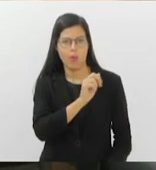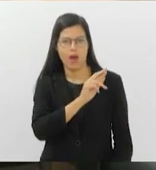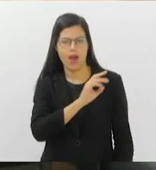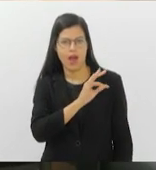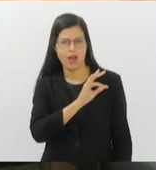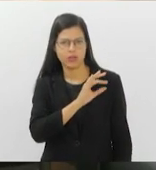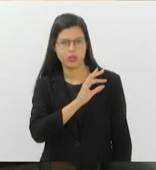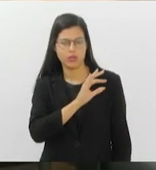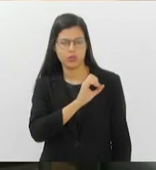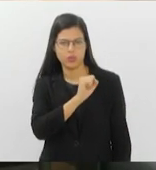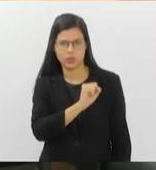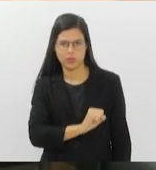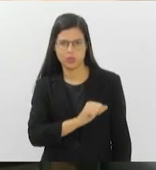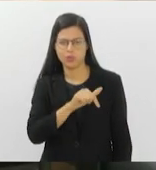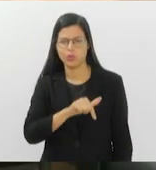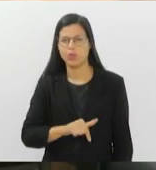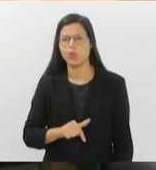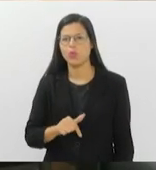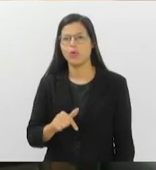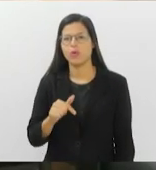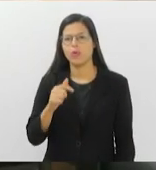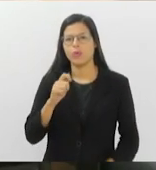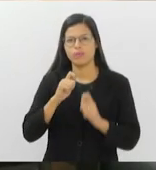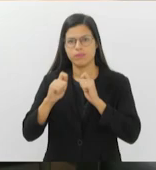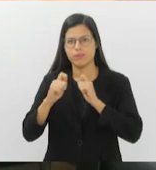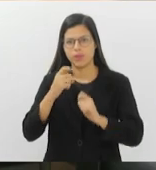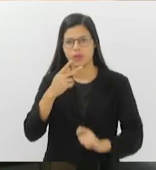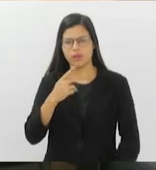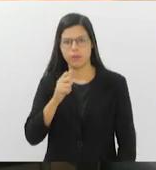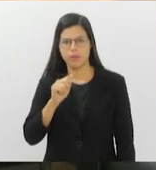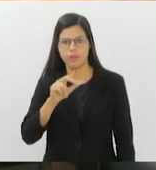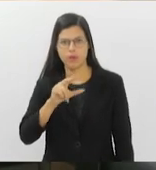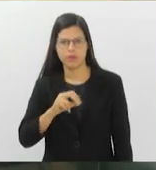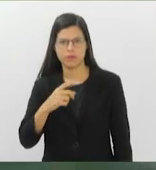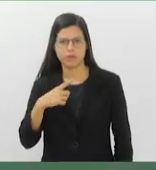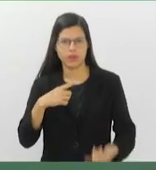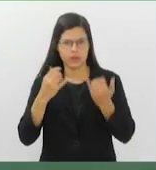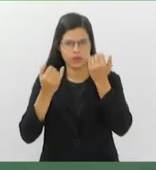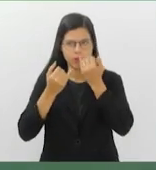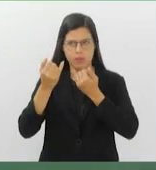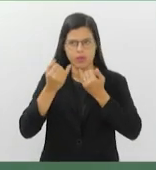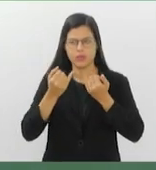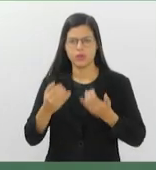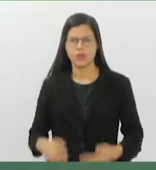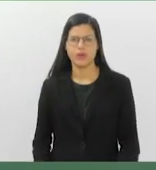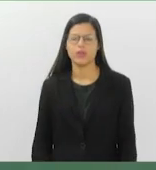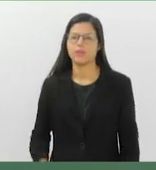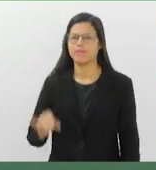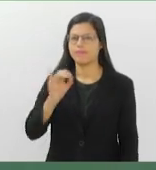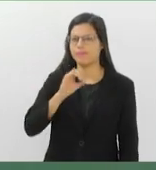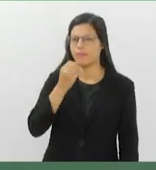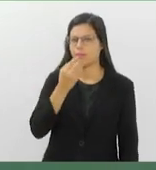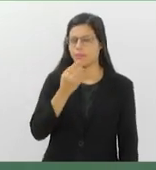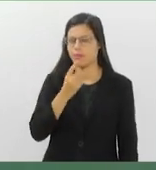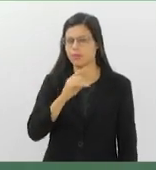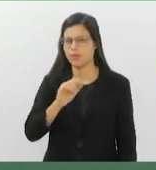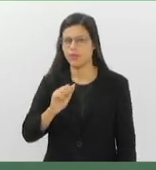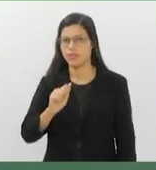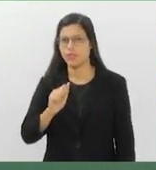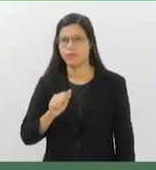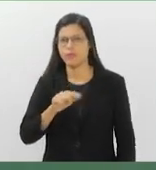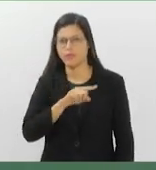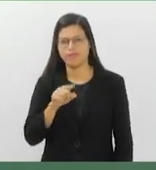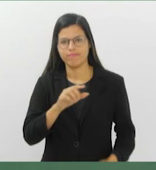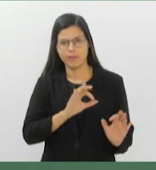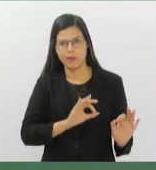do Campeonato Carioca. O repórter Paulo Vitor Viviani tem as informações. Olá, bom dia para você que acompanha a TV Alerj,